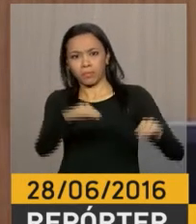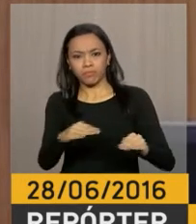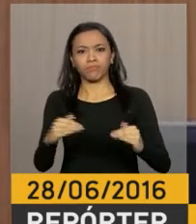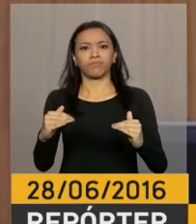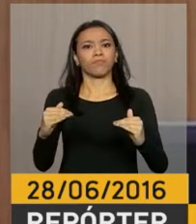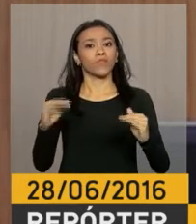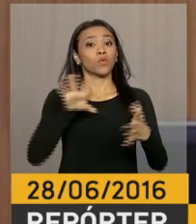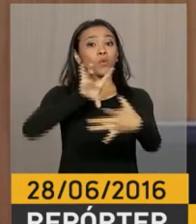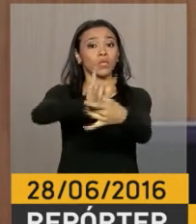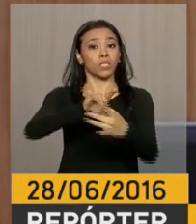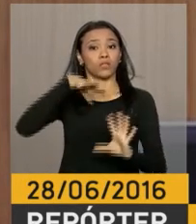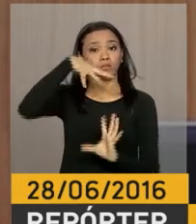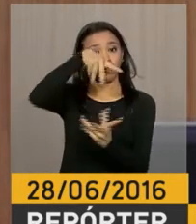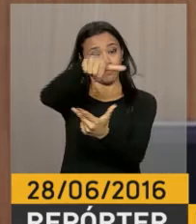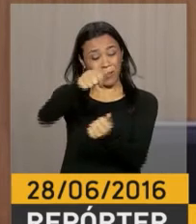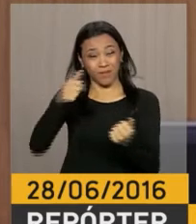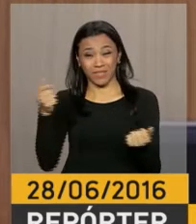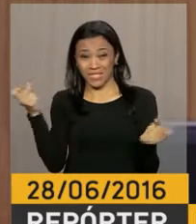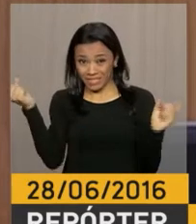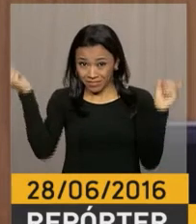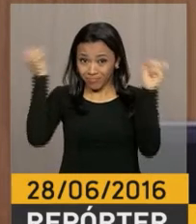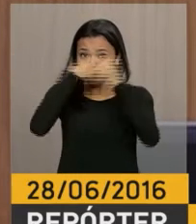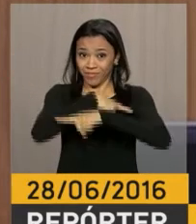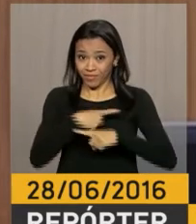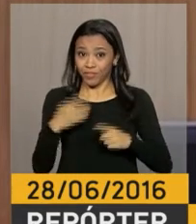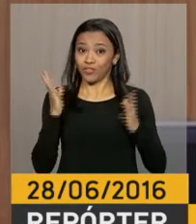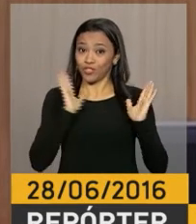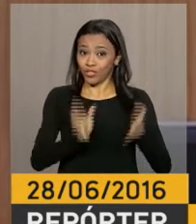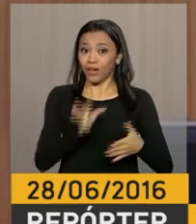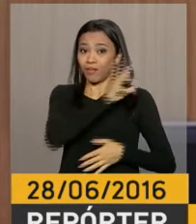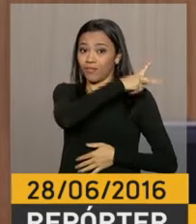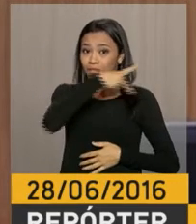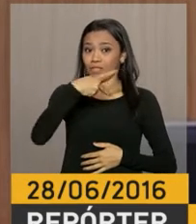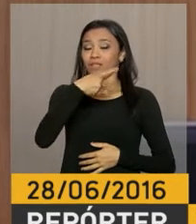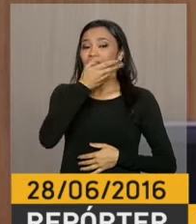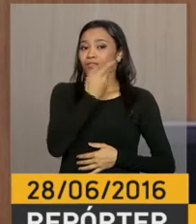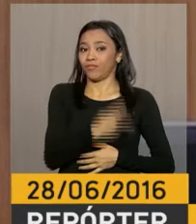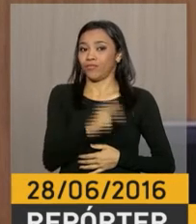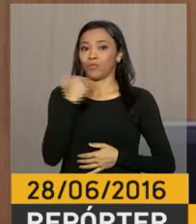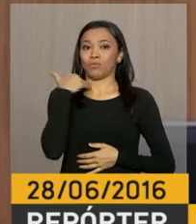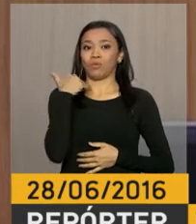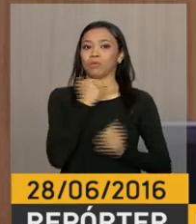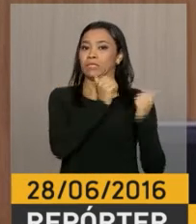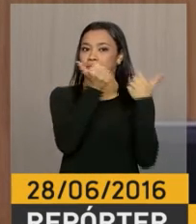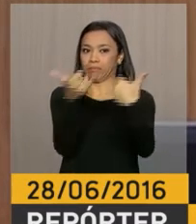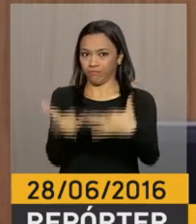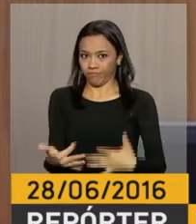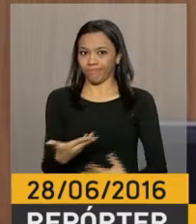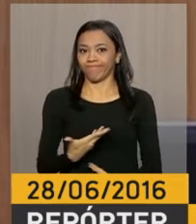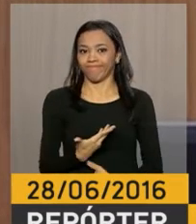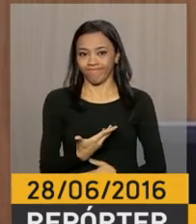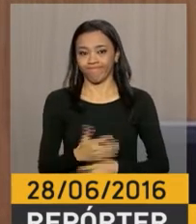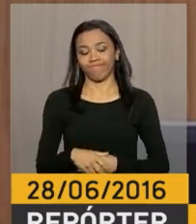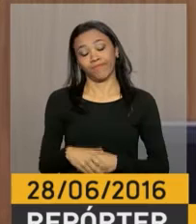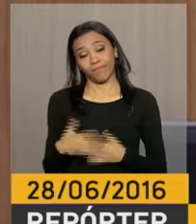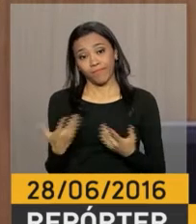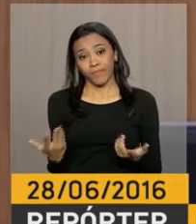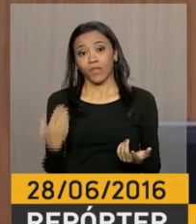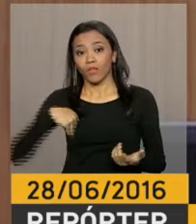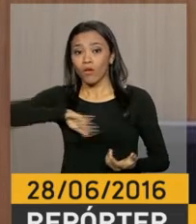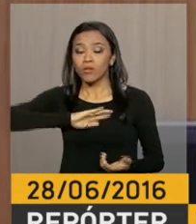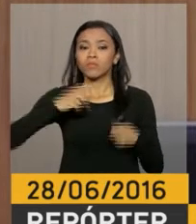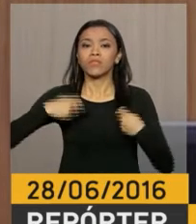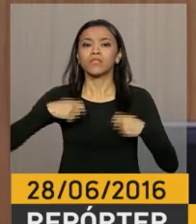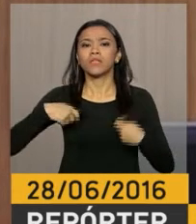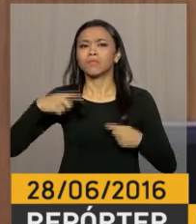cenário global tão complexo como nos expôs aqui o presidente Ilan. Mas temos que levar em consideração também